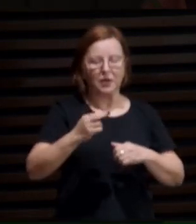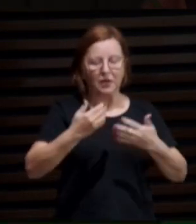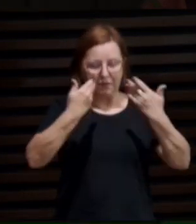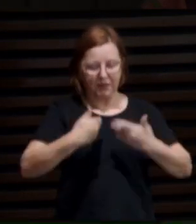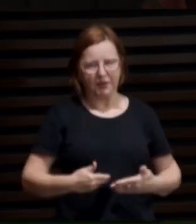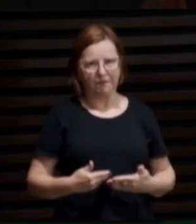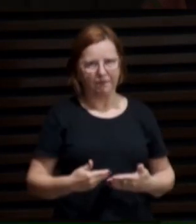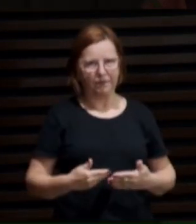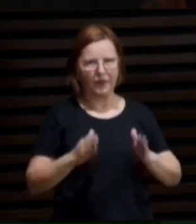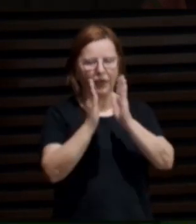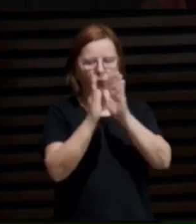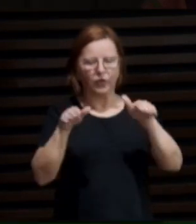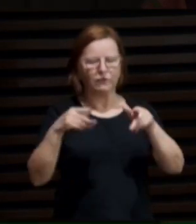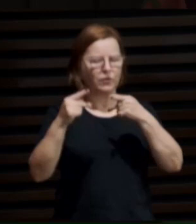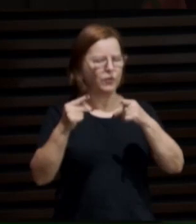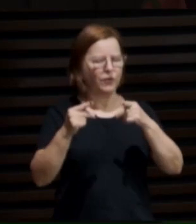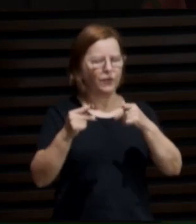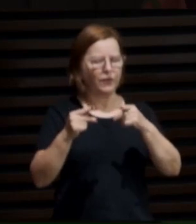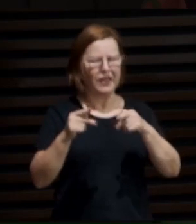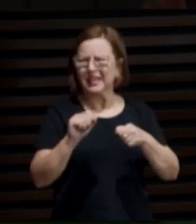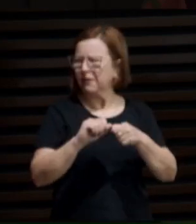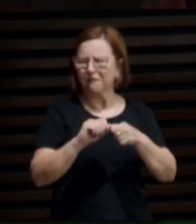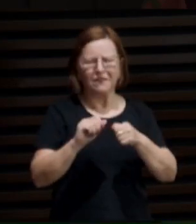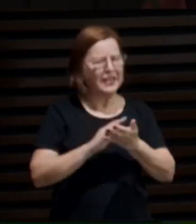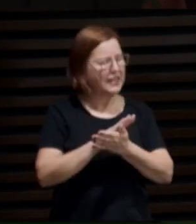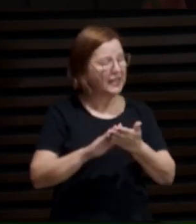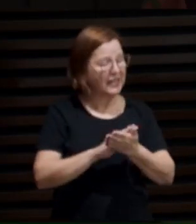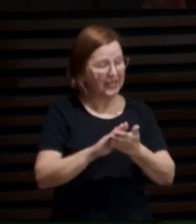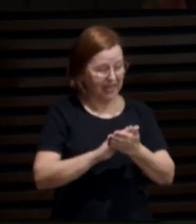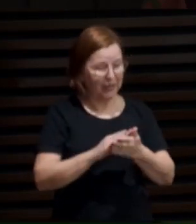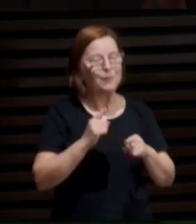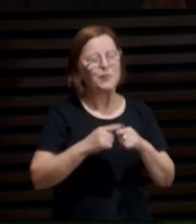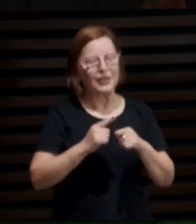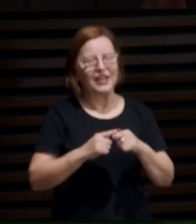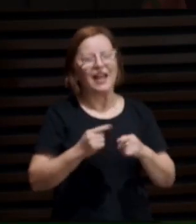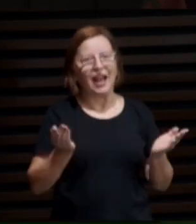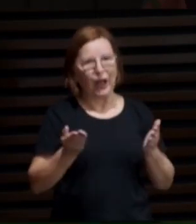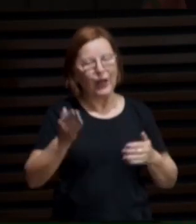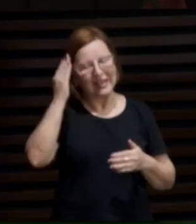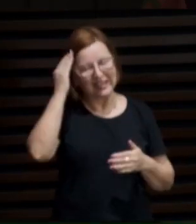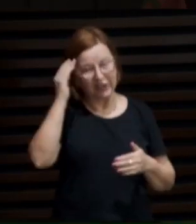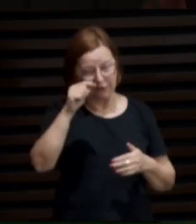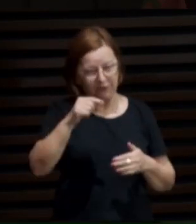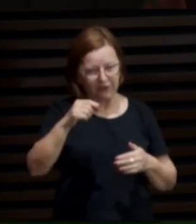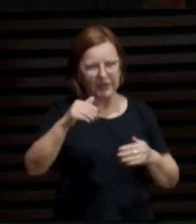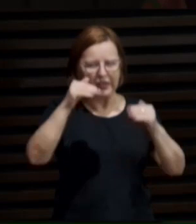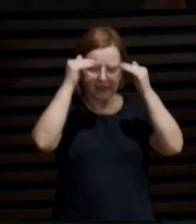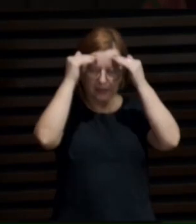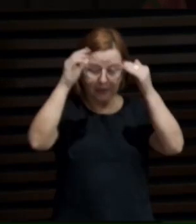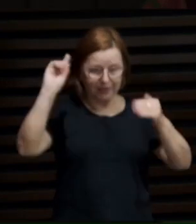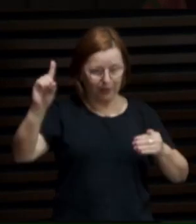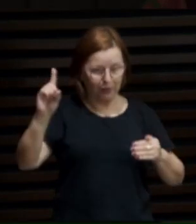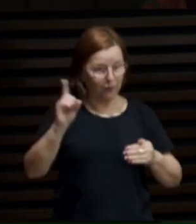estendas a mão sobre o rapaz e nada lhe faças, pois agora sei que temes a Deus, porquanto não me negaste o filho, o teu